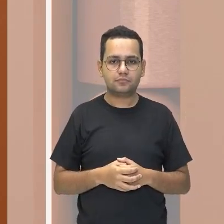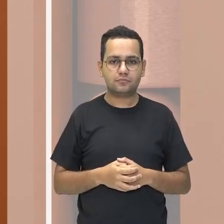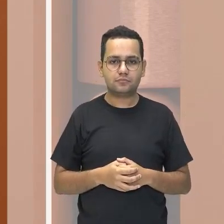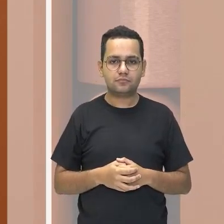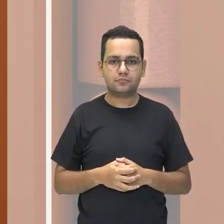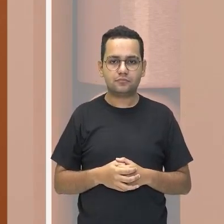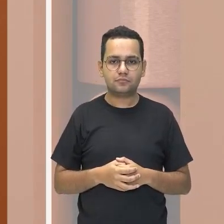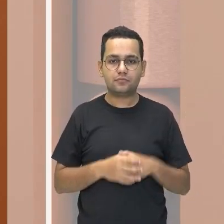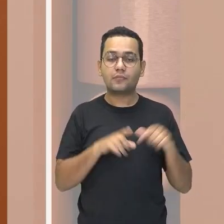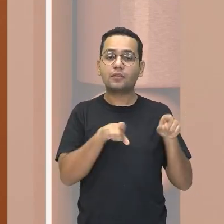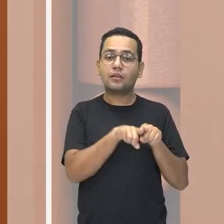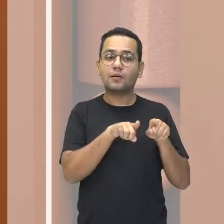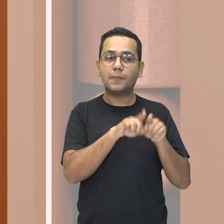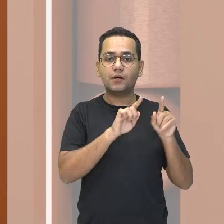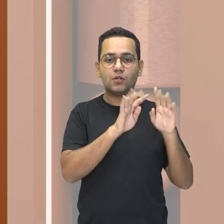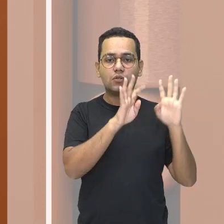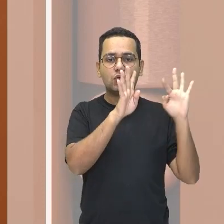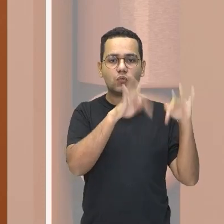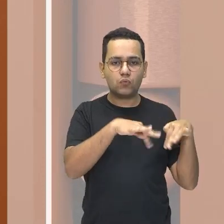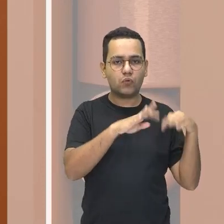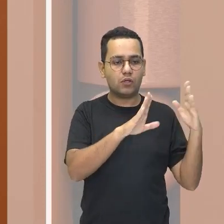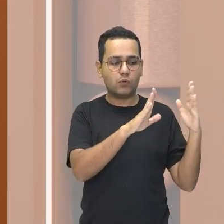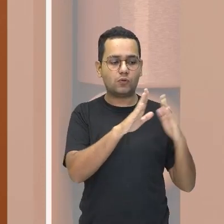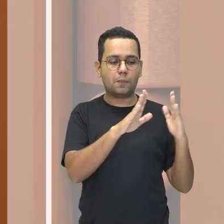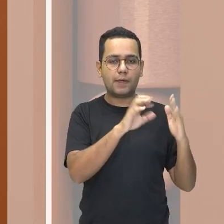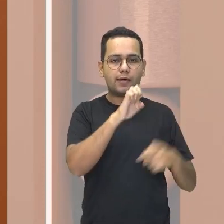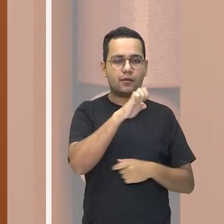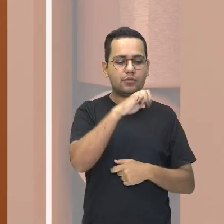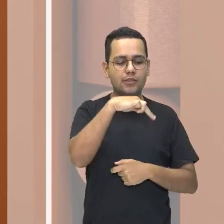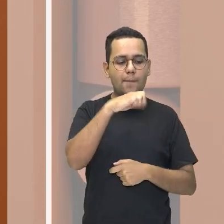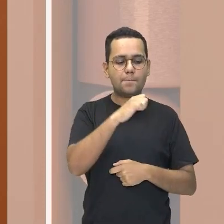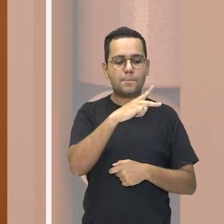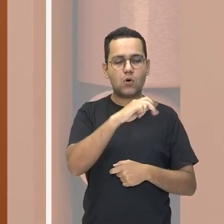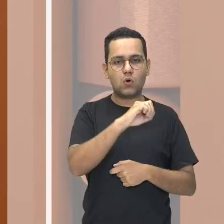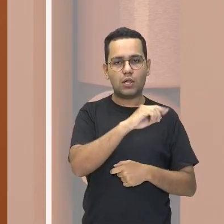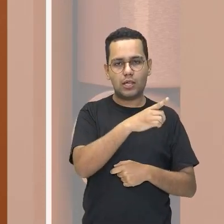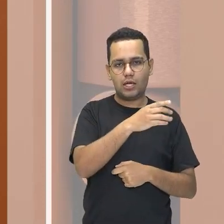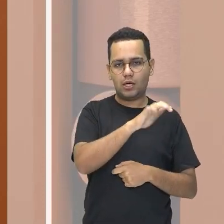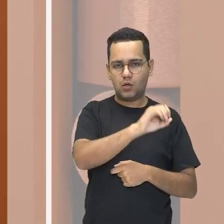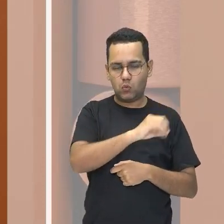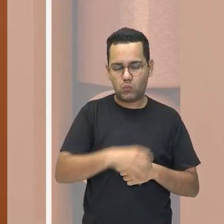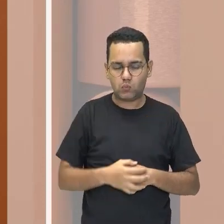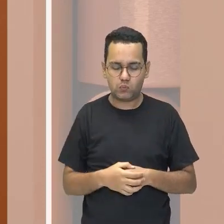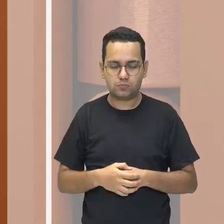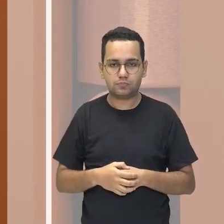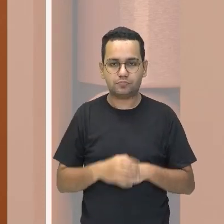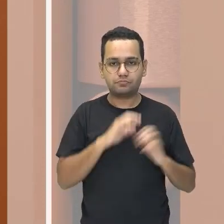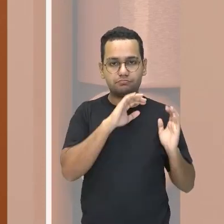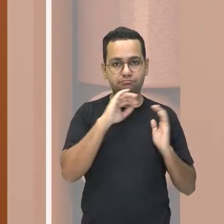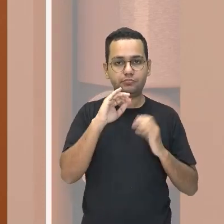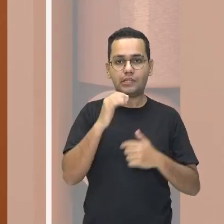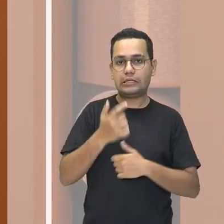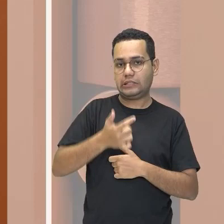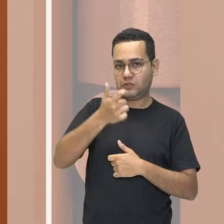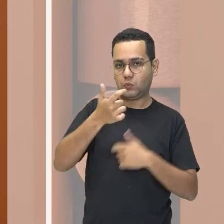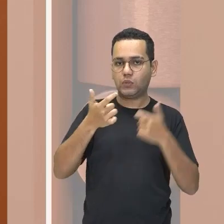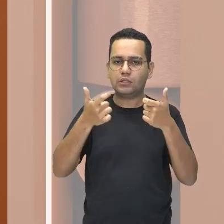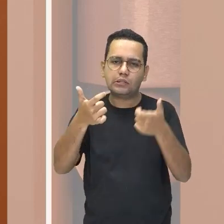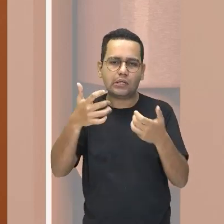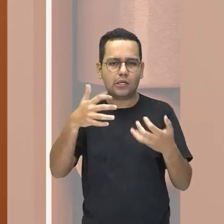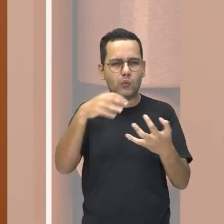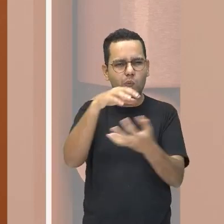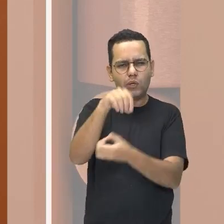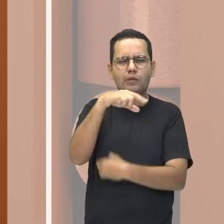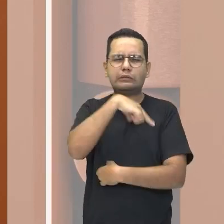início do fim da chamada Era Napoleônica. Na Segunda Guerra Mundial aconteceu aconteceu